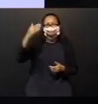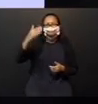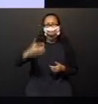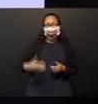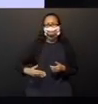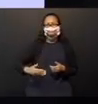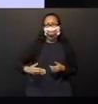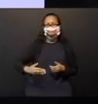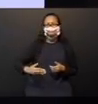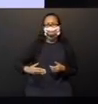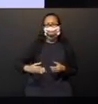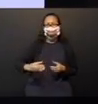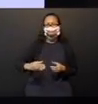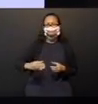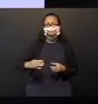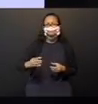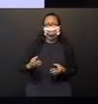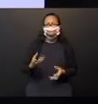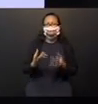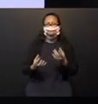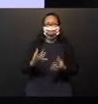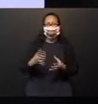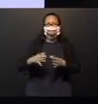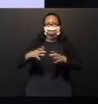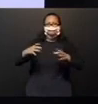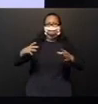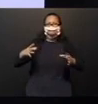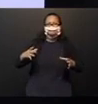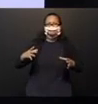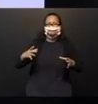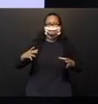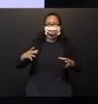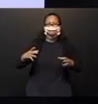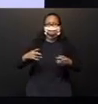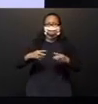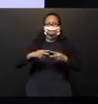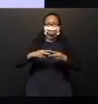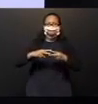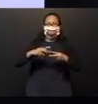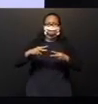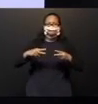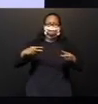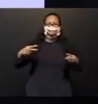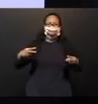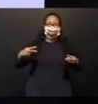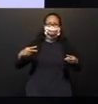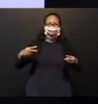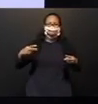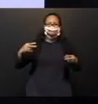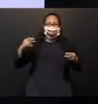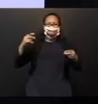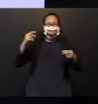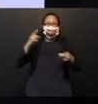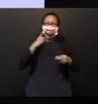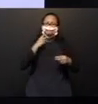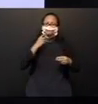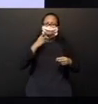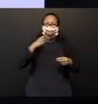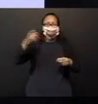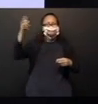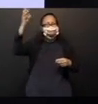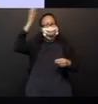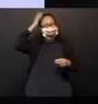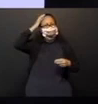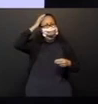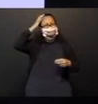enorme fogão, de lenço vermelho na cabeça. Lembra alguém de lenço vermelho na nossa história,